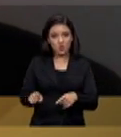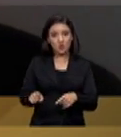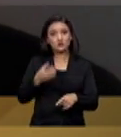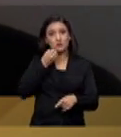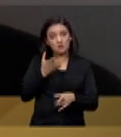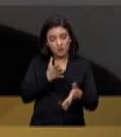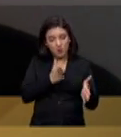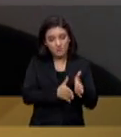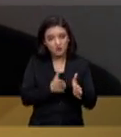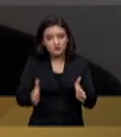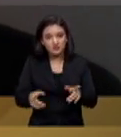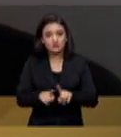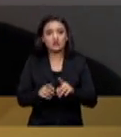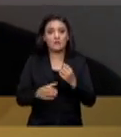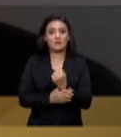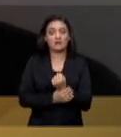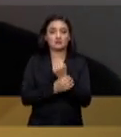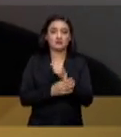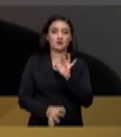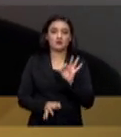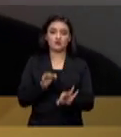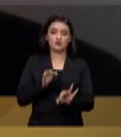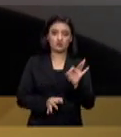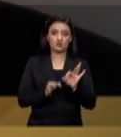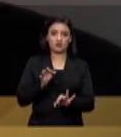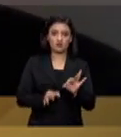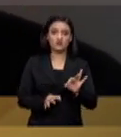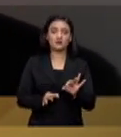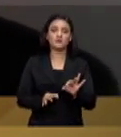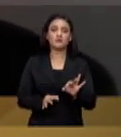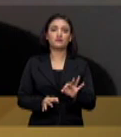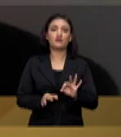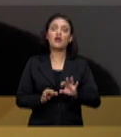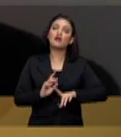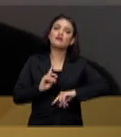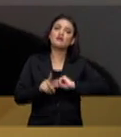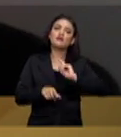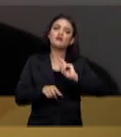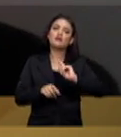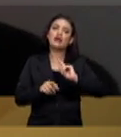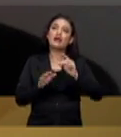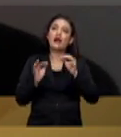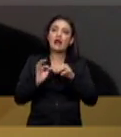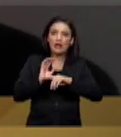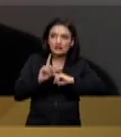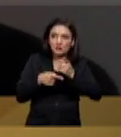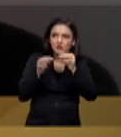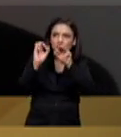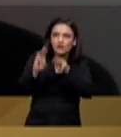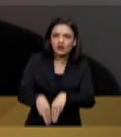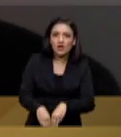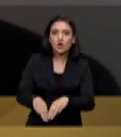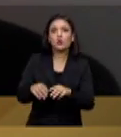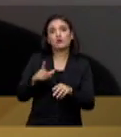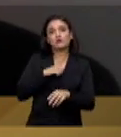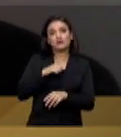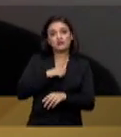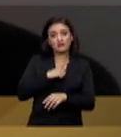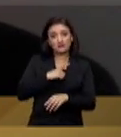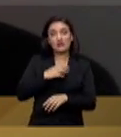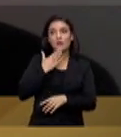à segurança jurídica, requerendo, ao final, a reconsideração da decisão agravada ou